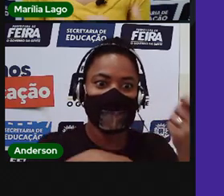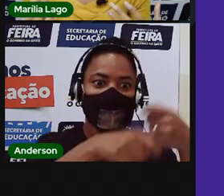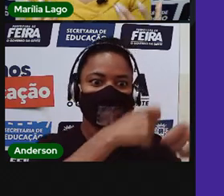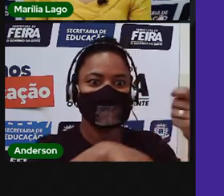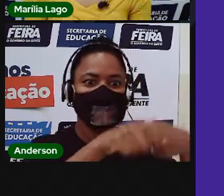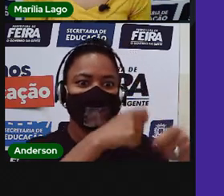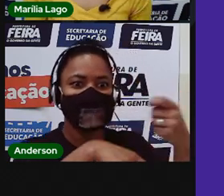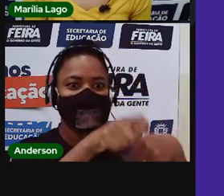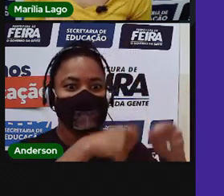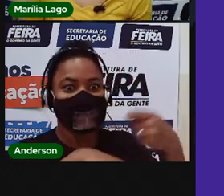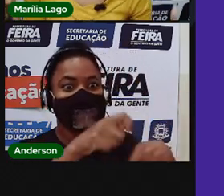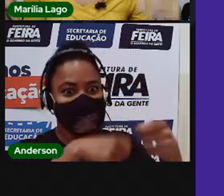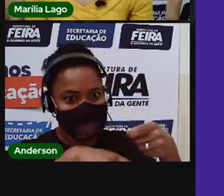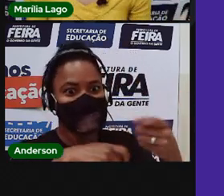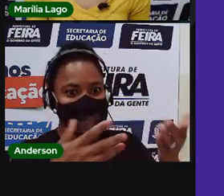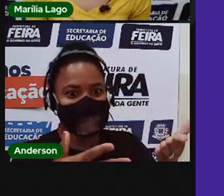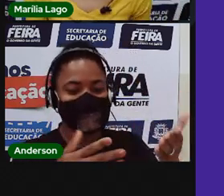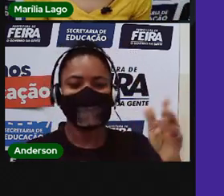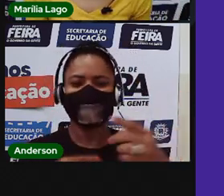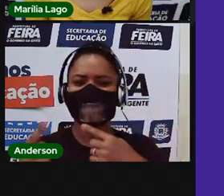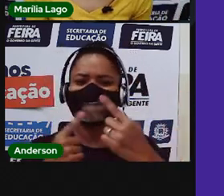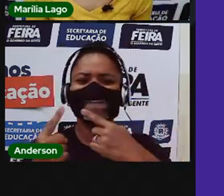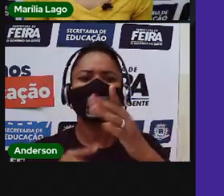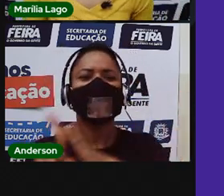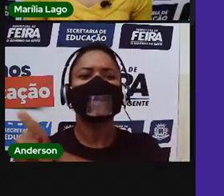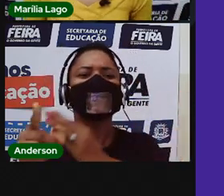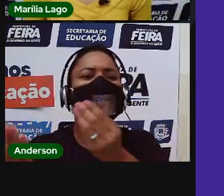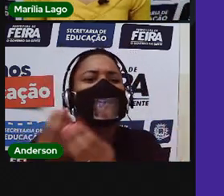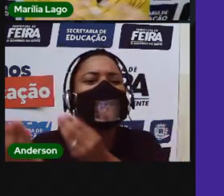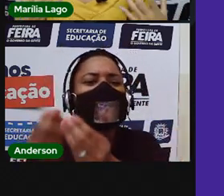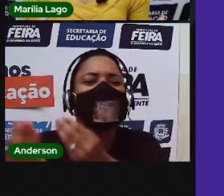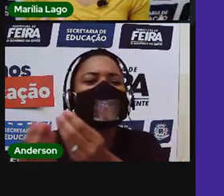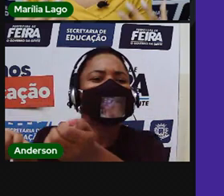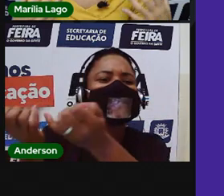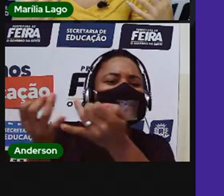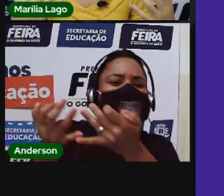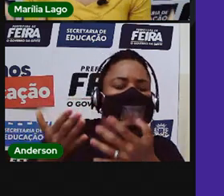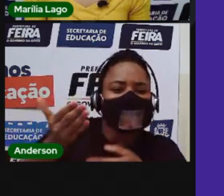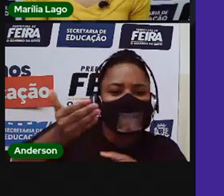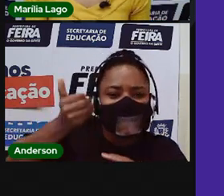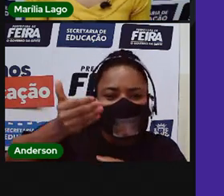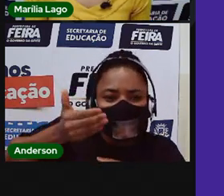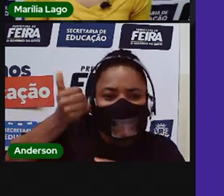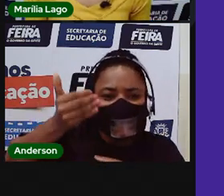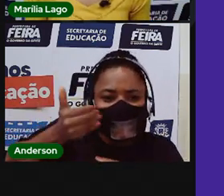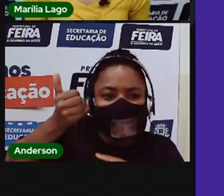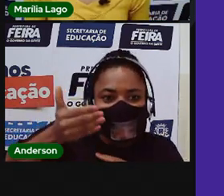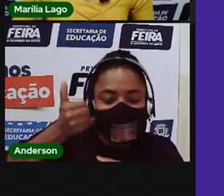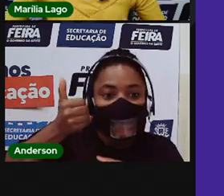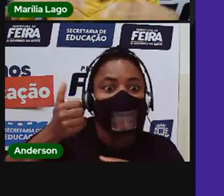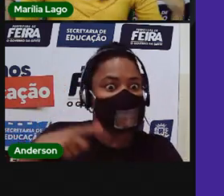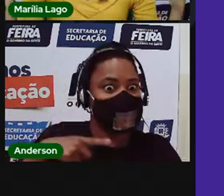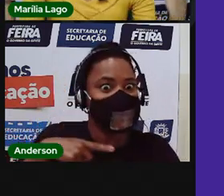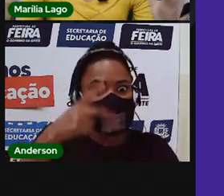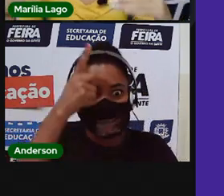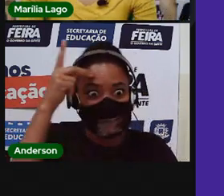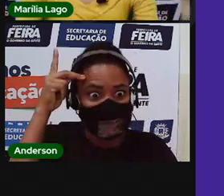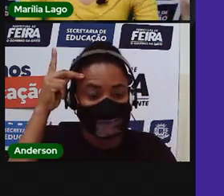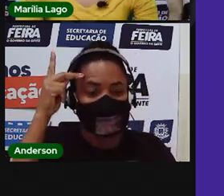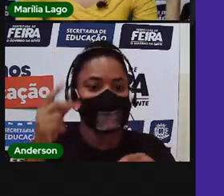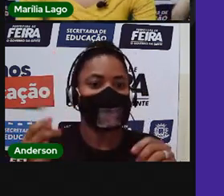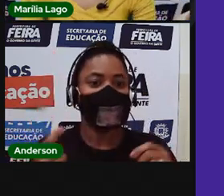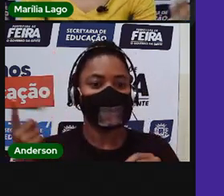pessoas sobre o assunto para eu aprender cada vez mais, me inspirando também em pessoas, né, que